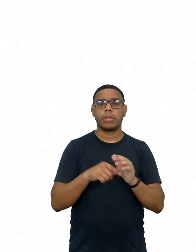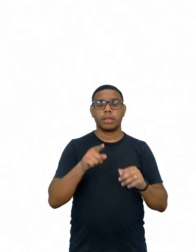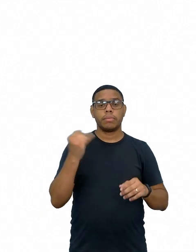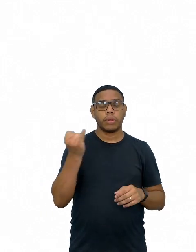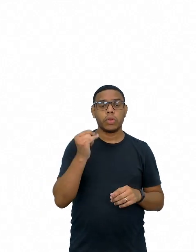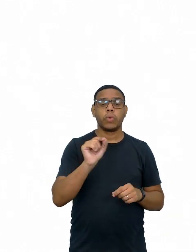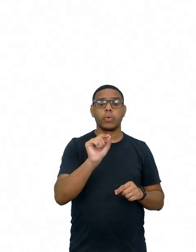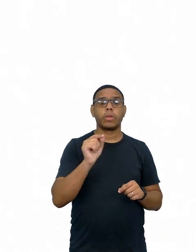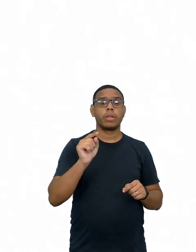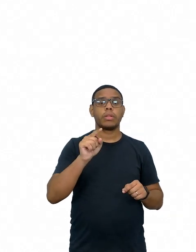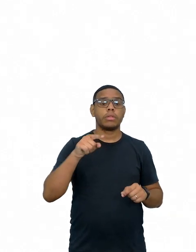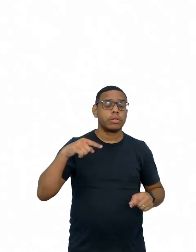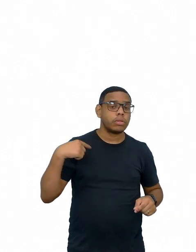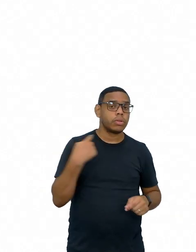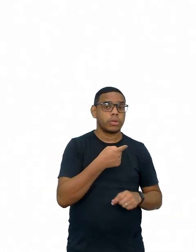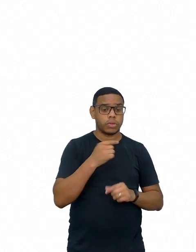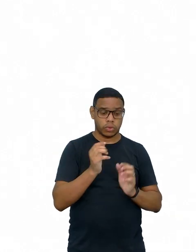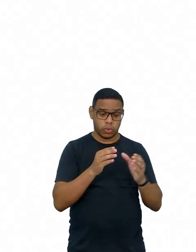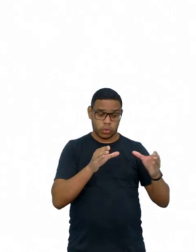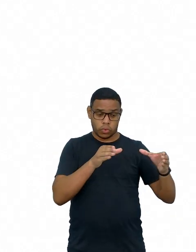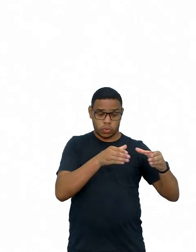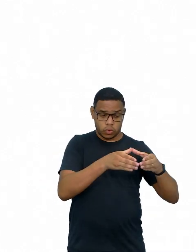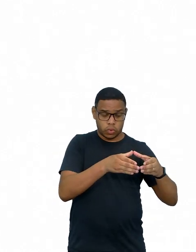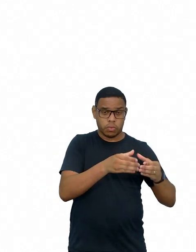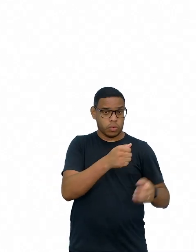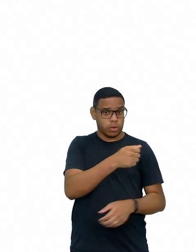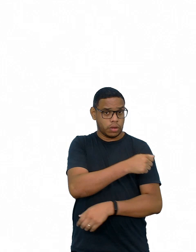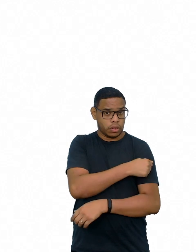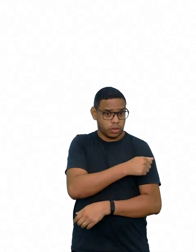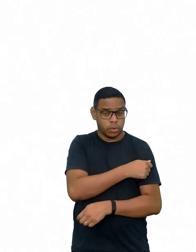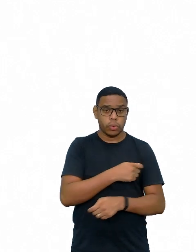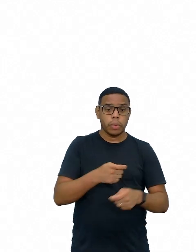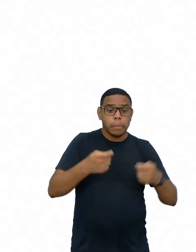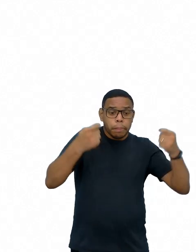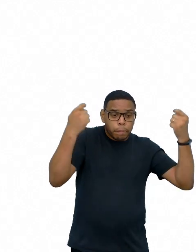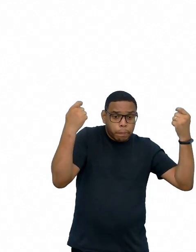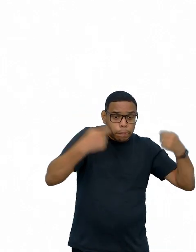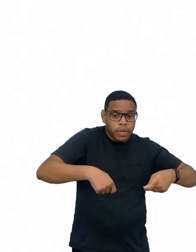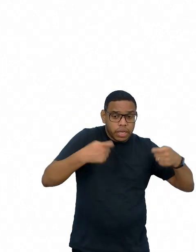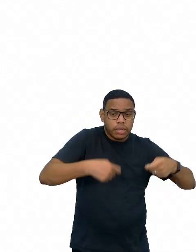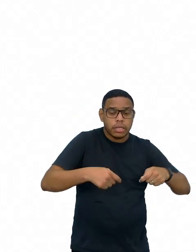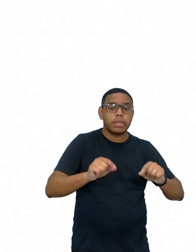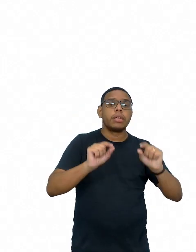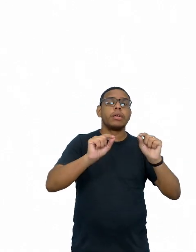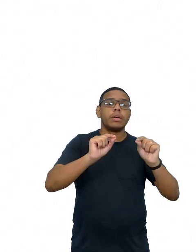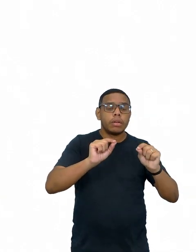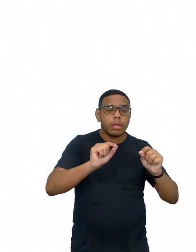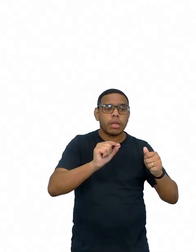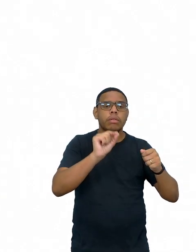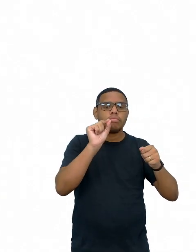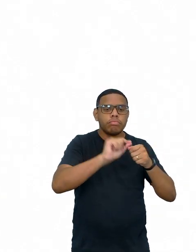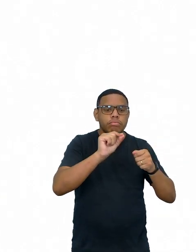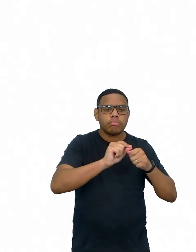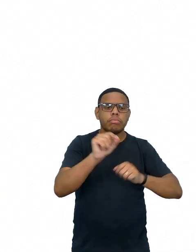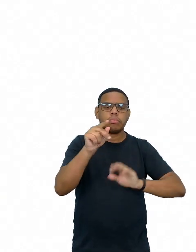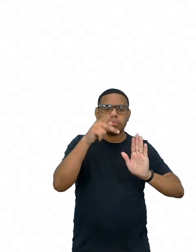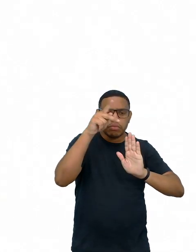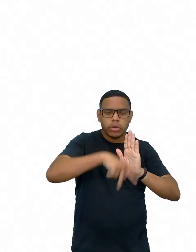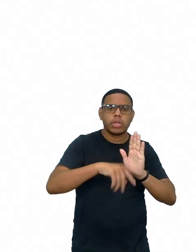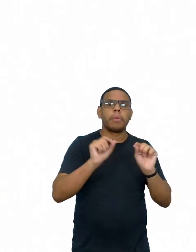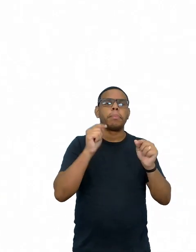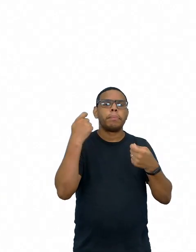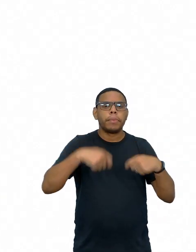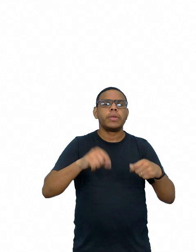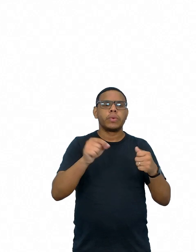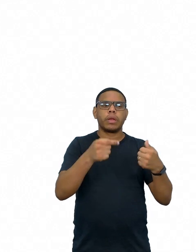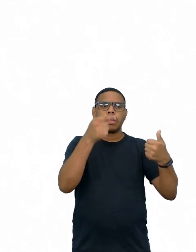Então, o que nós, como grupo de estudantes, vamos precisar para fazer esse projeto,